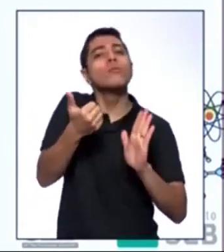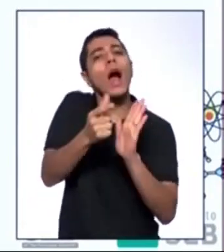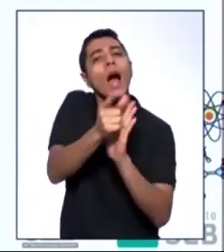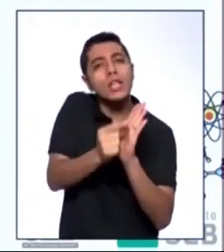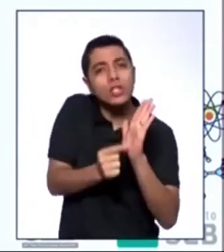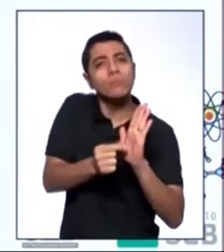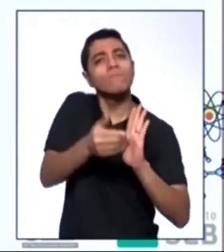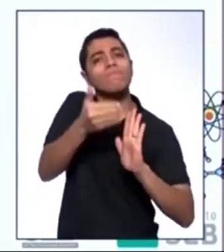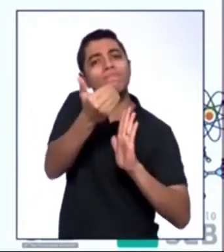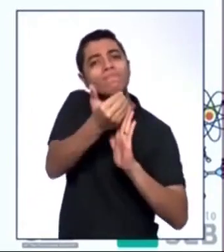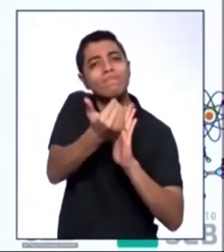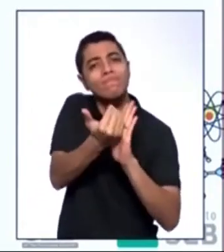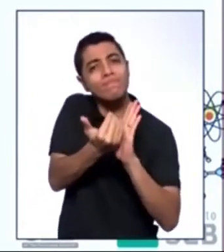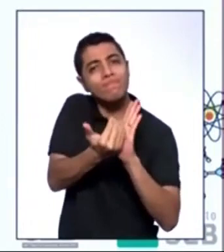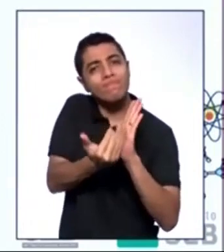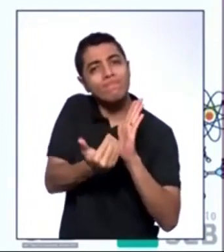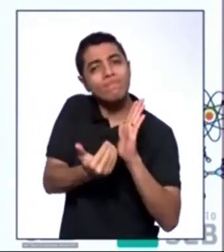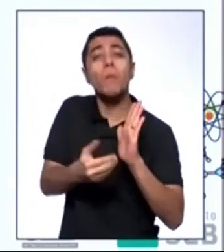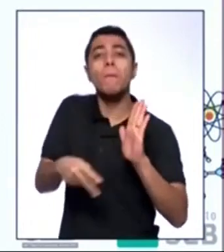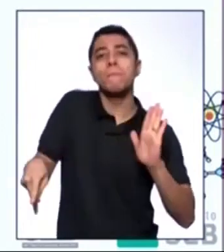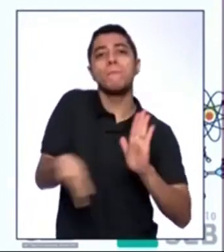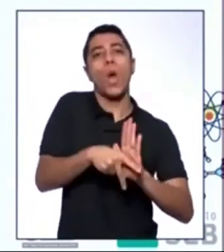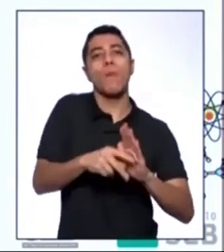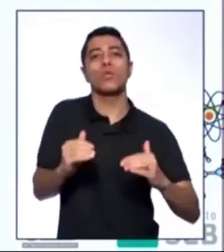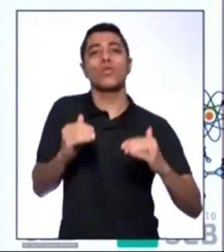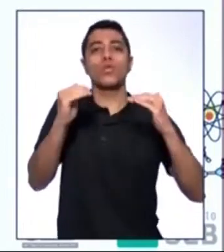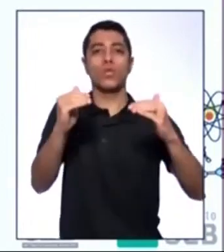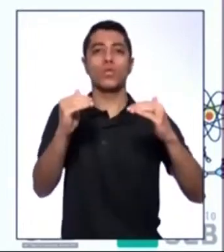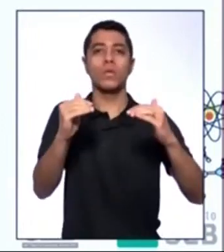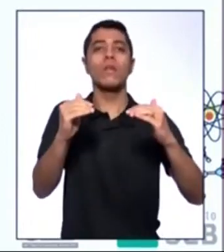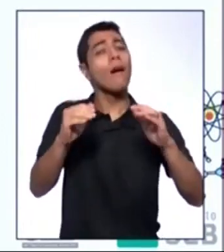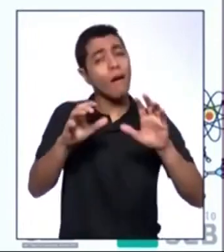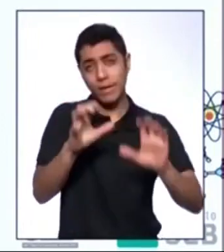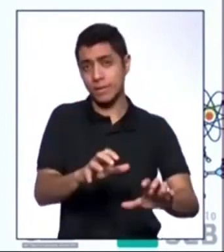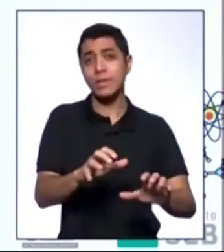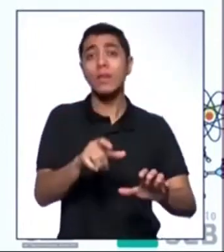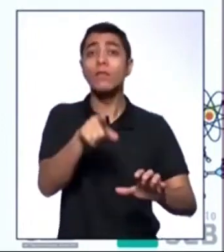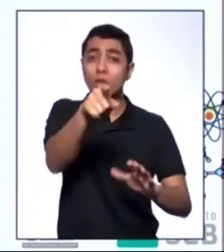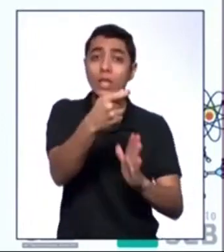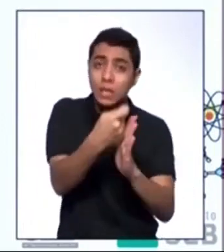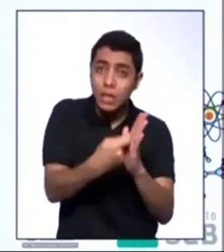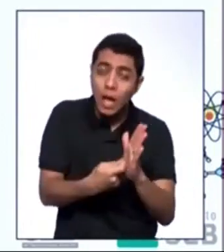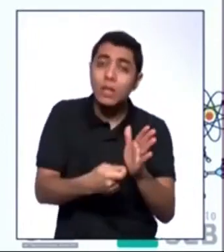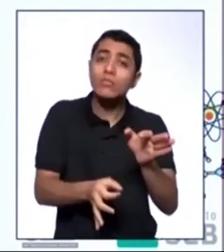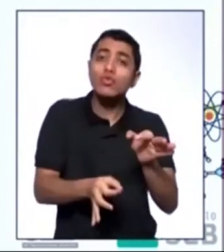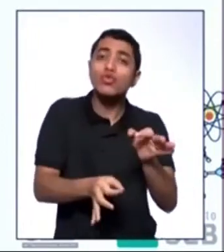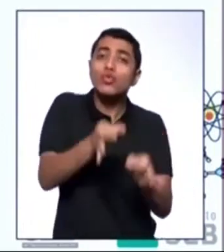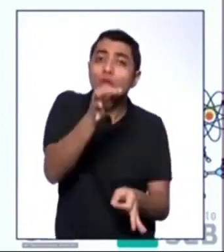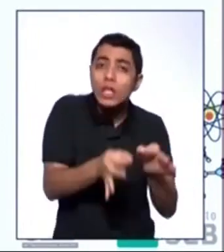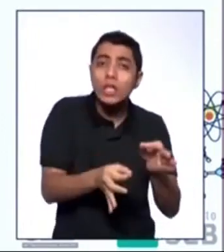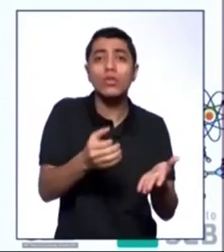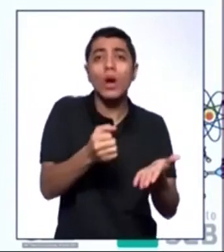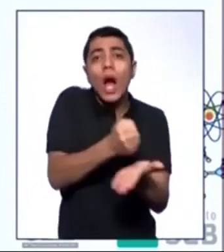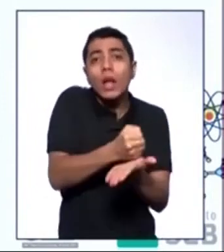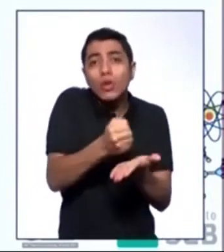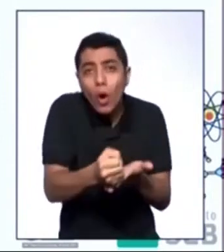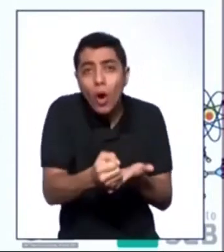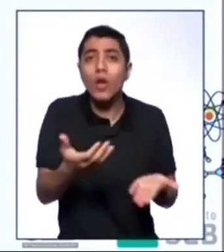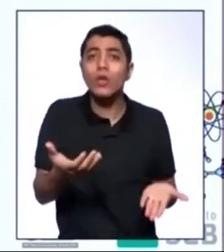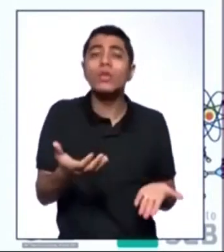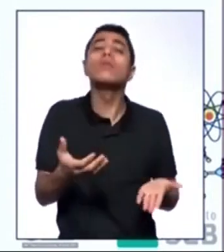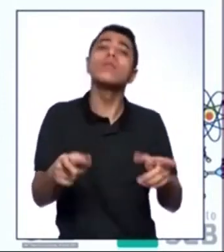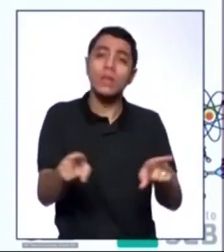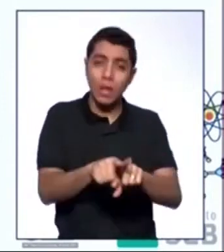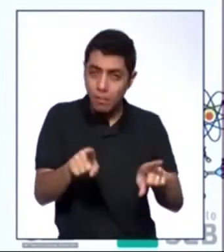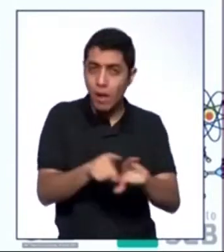ser analisado. É a norma culta que você usa para escrever os seus textos jurídicos de cartório. É a norma culta